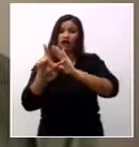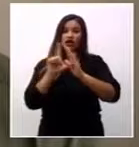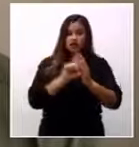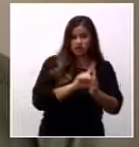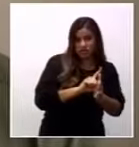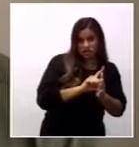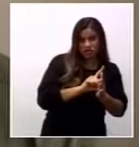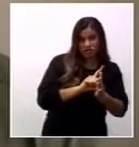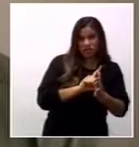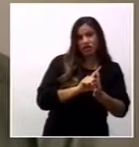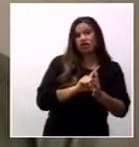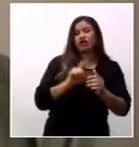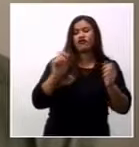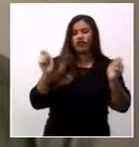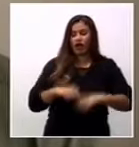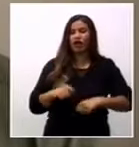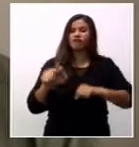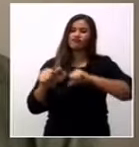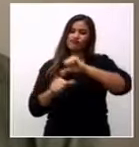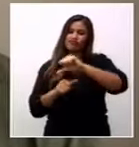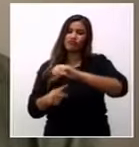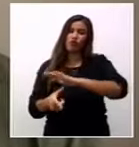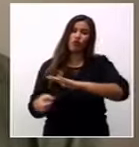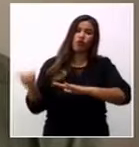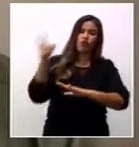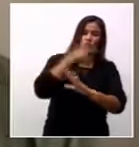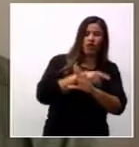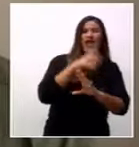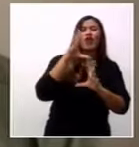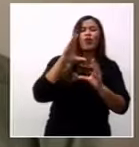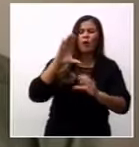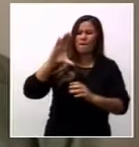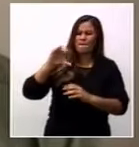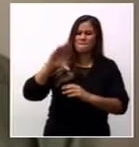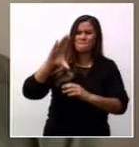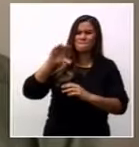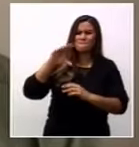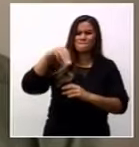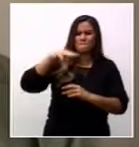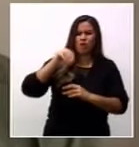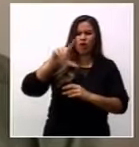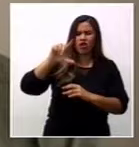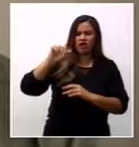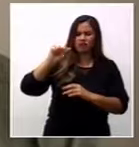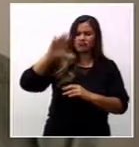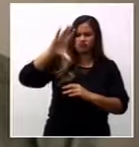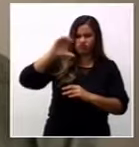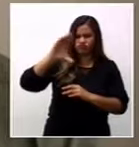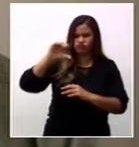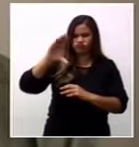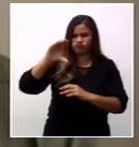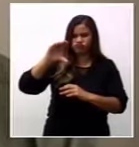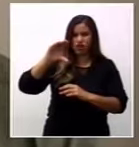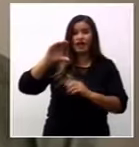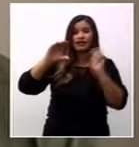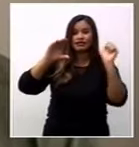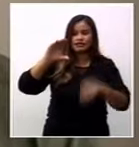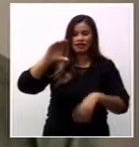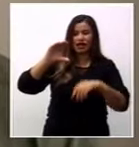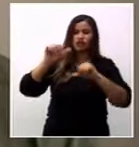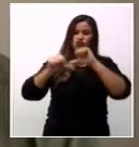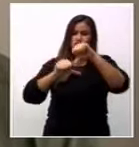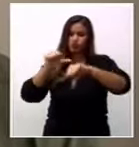uma extensão, uma mola, né? Então, é a capacidade da mola voltar ao que ela era antes. E esse termo é